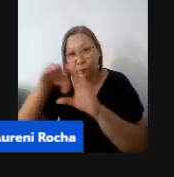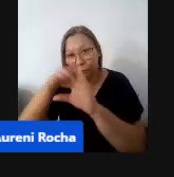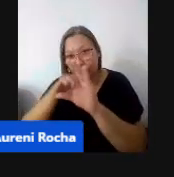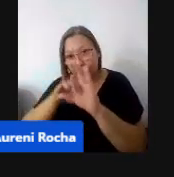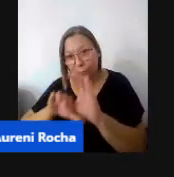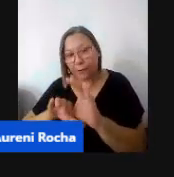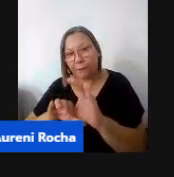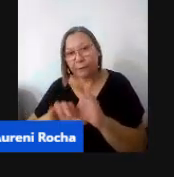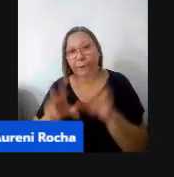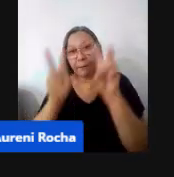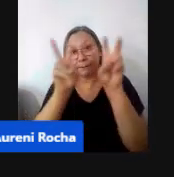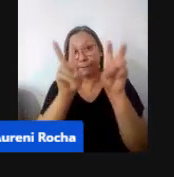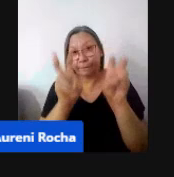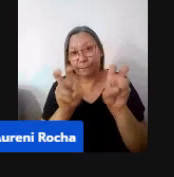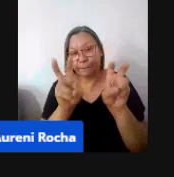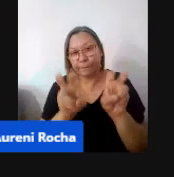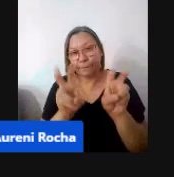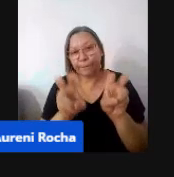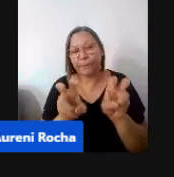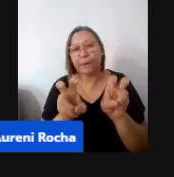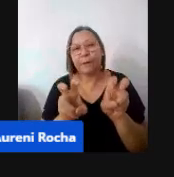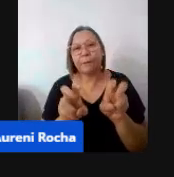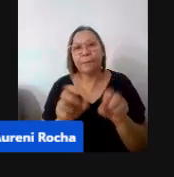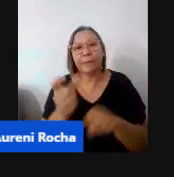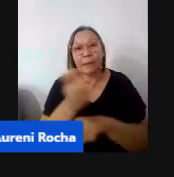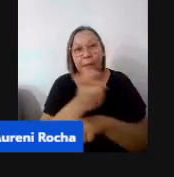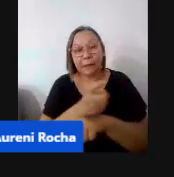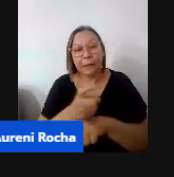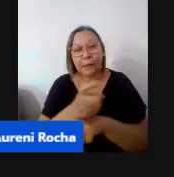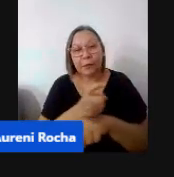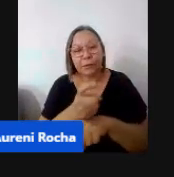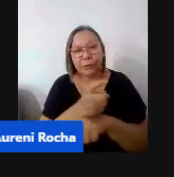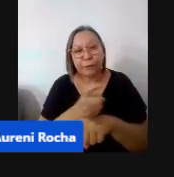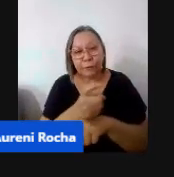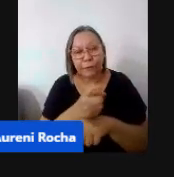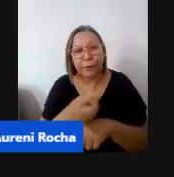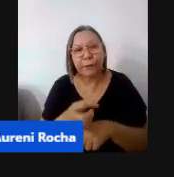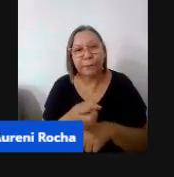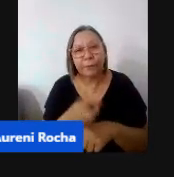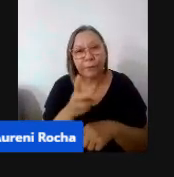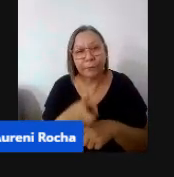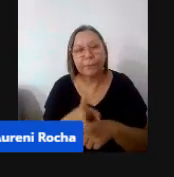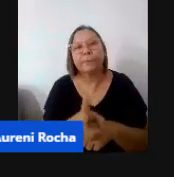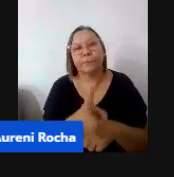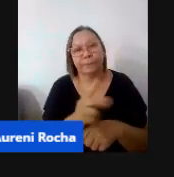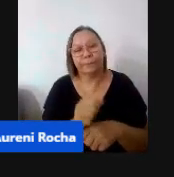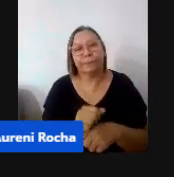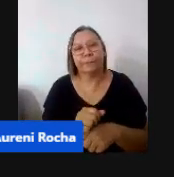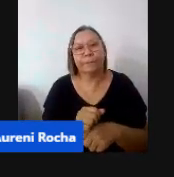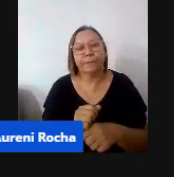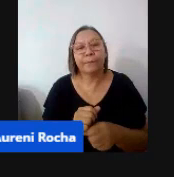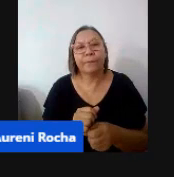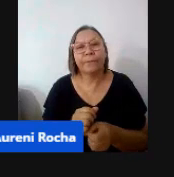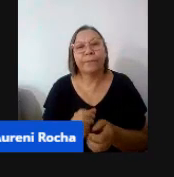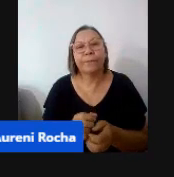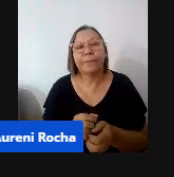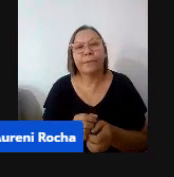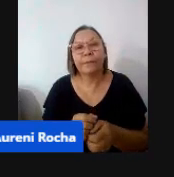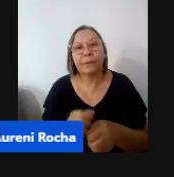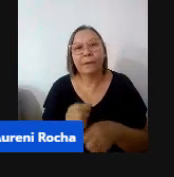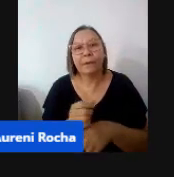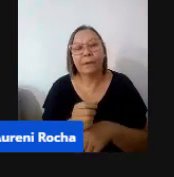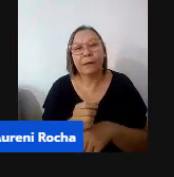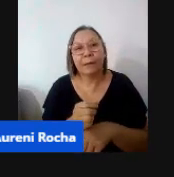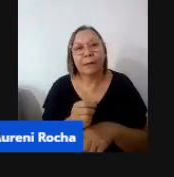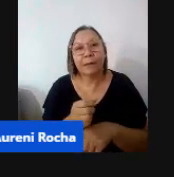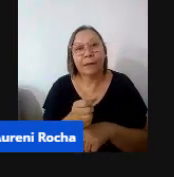tema aqui é advérbios de frequência, frequency adverbs. E eu gostava muito de preparar